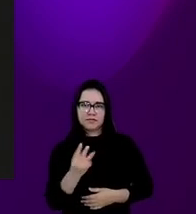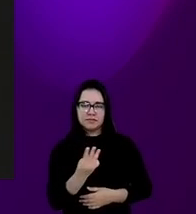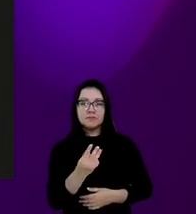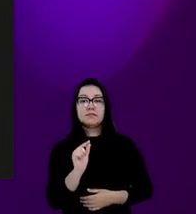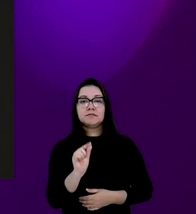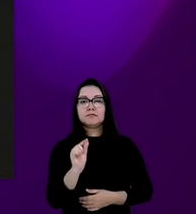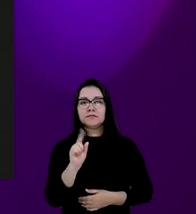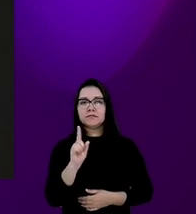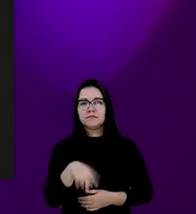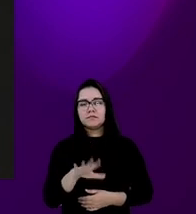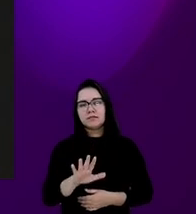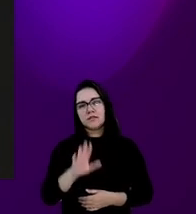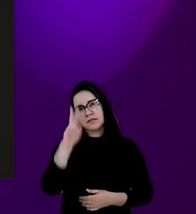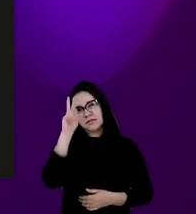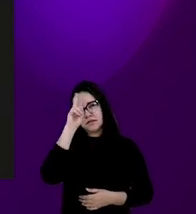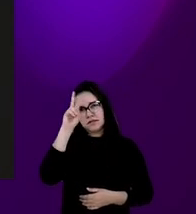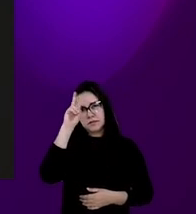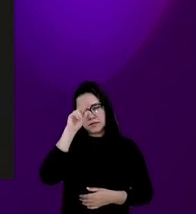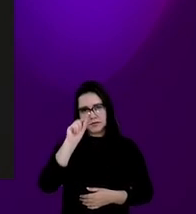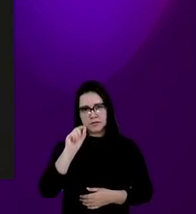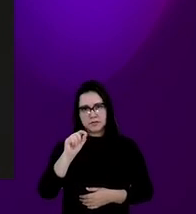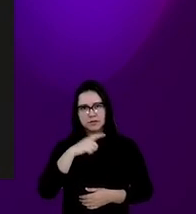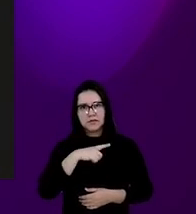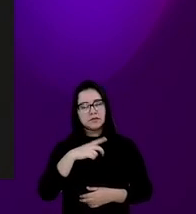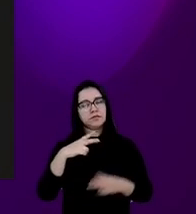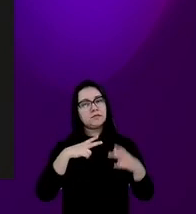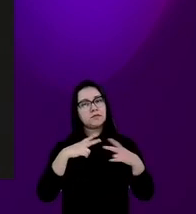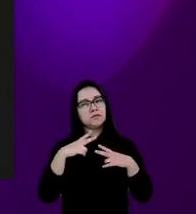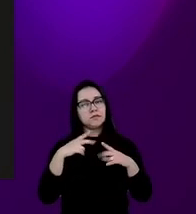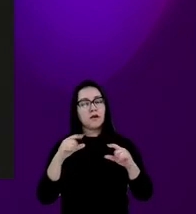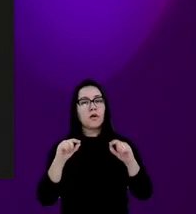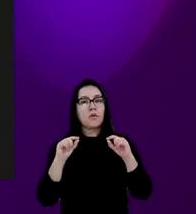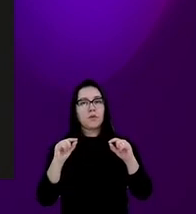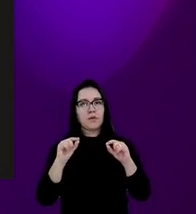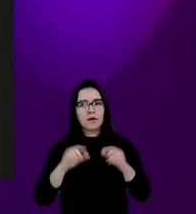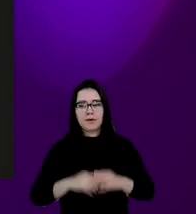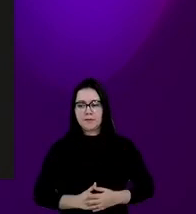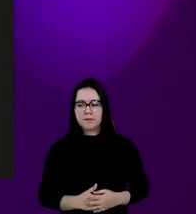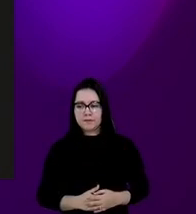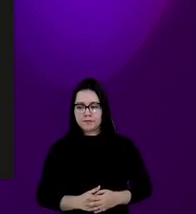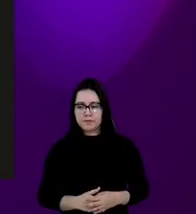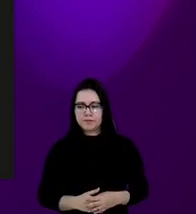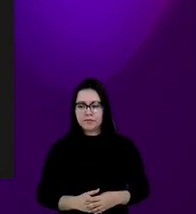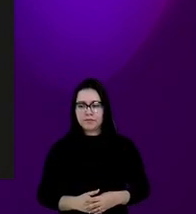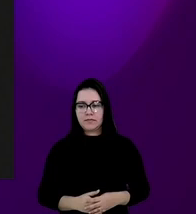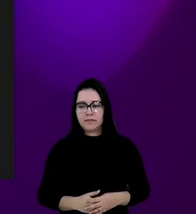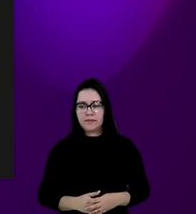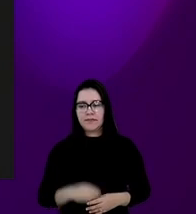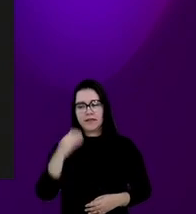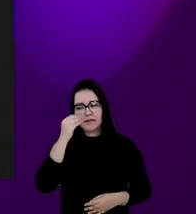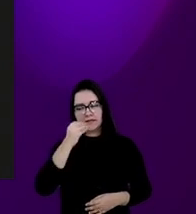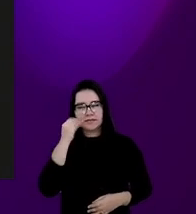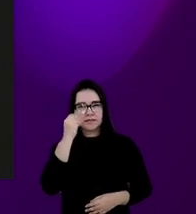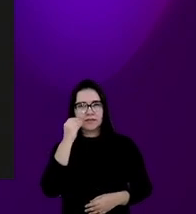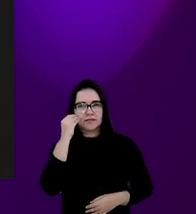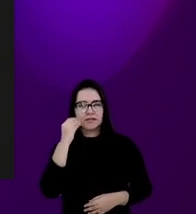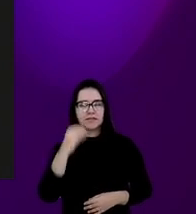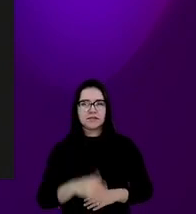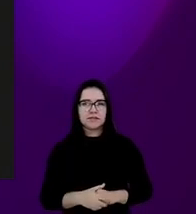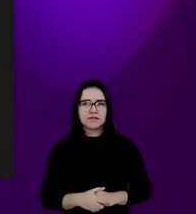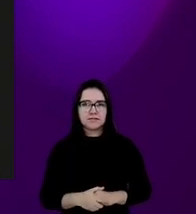mas lembrando particularmente a experiência recente